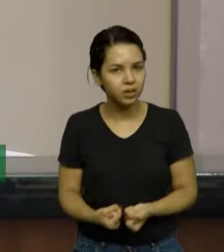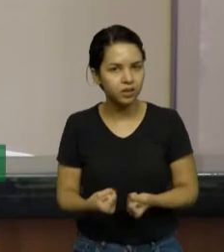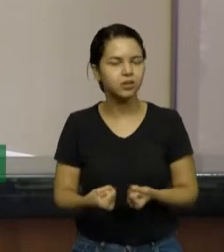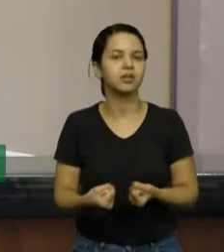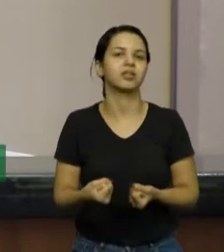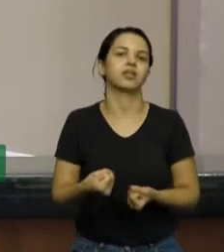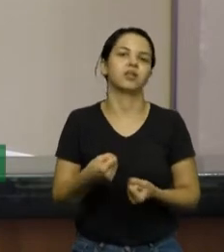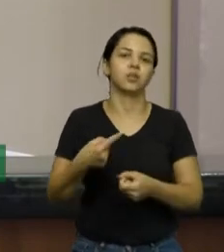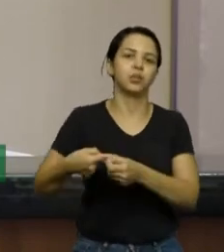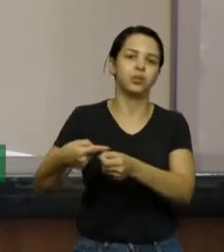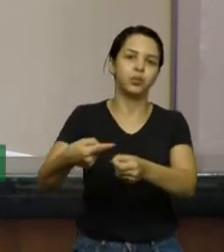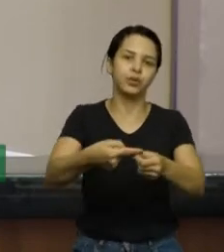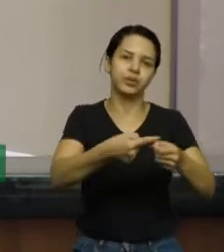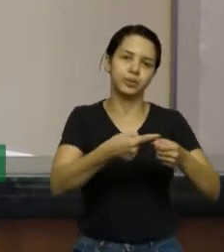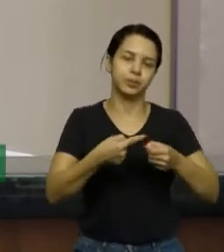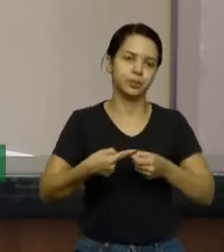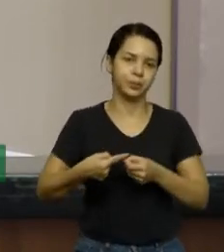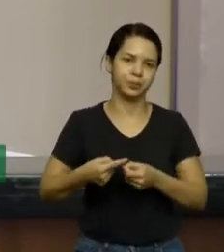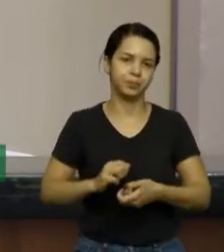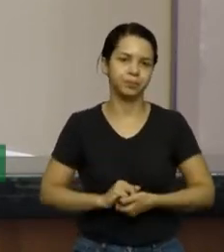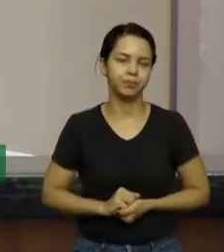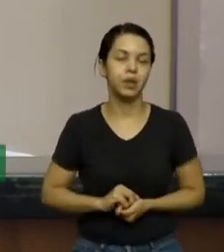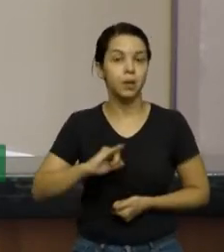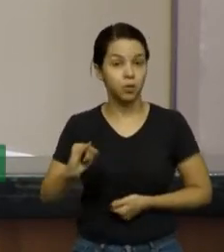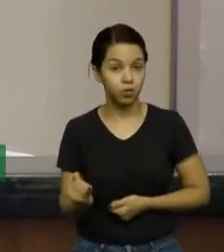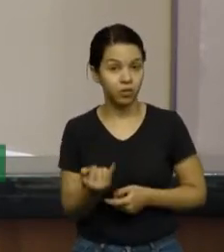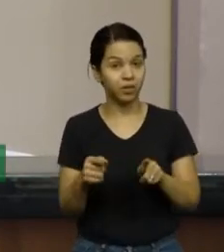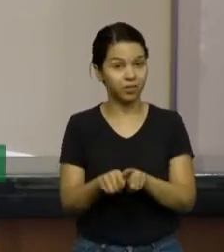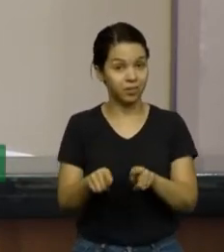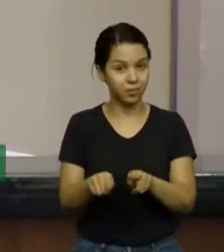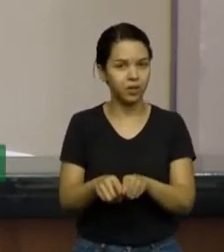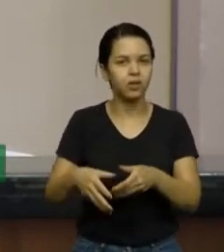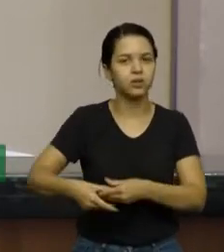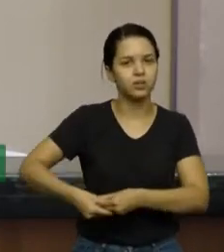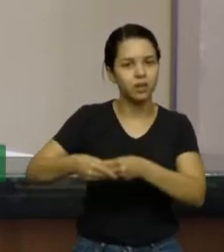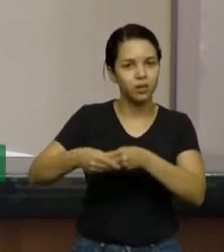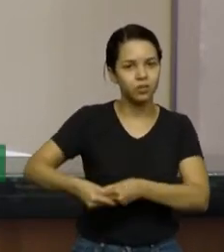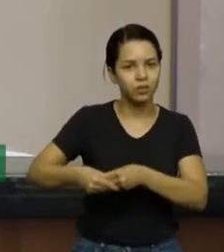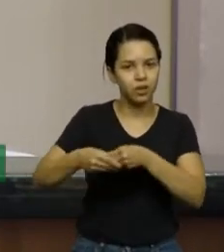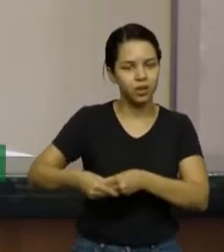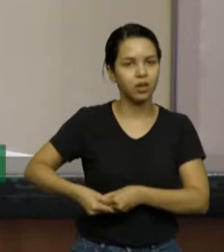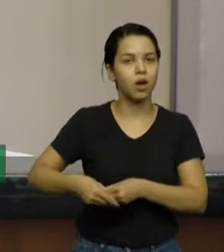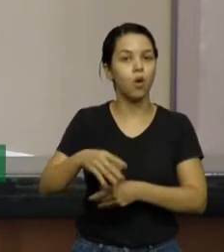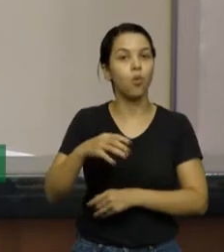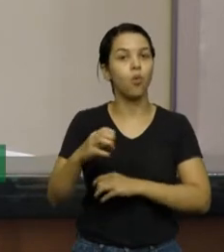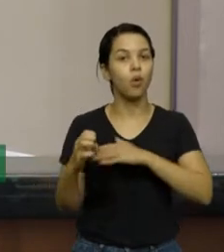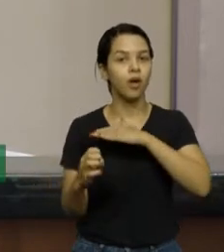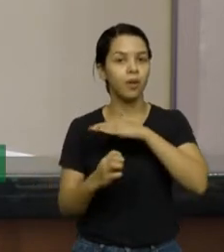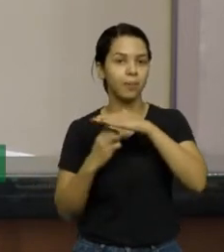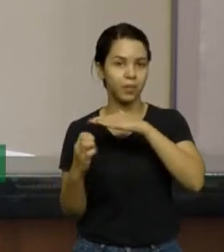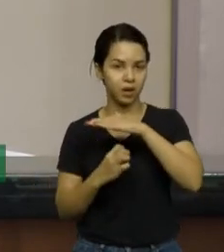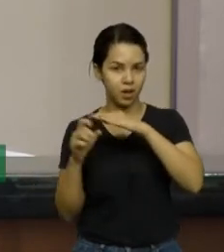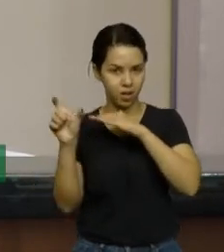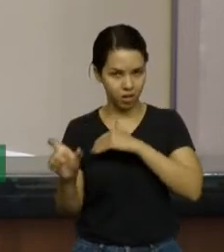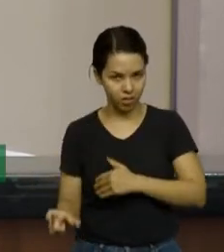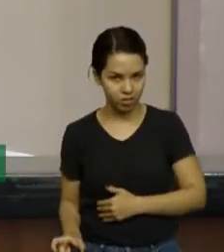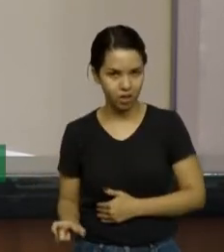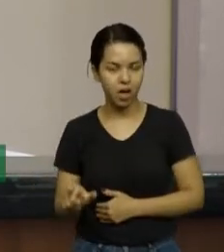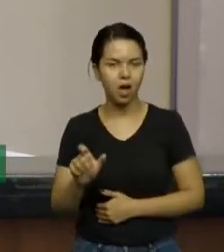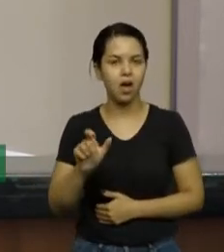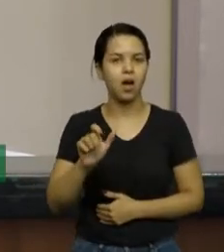dos municípios. Também aproveitar para saudar o empresário Ali Brosley